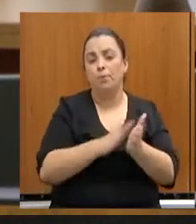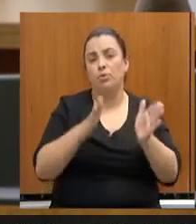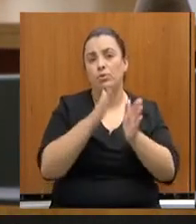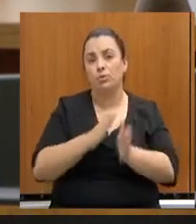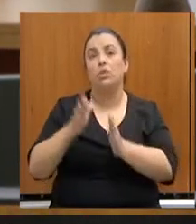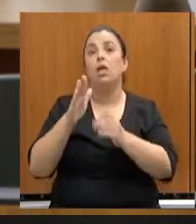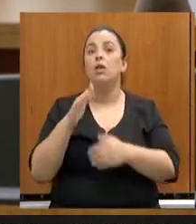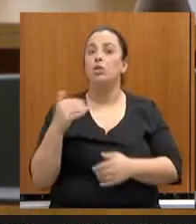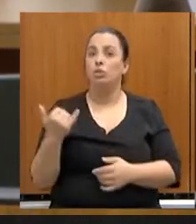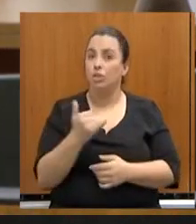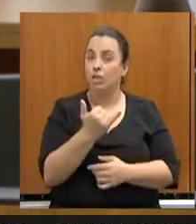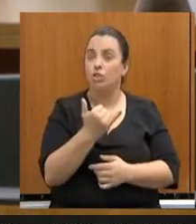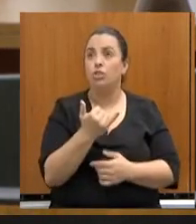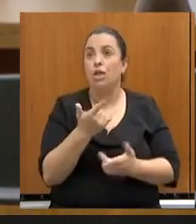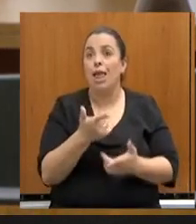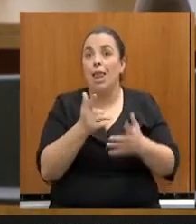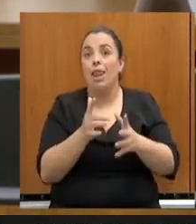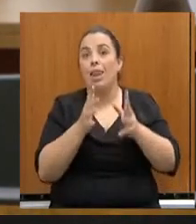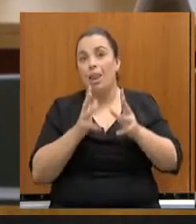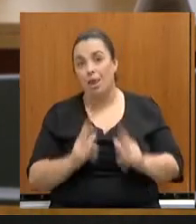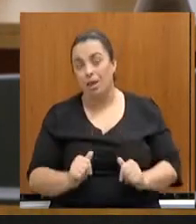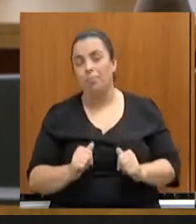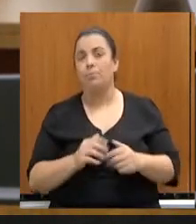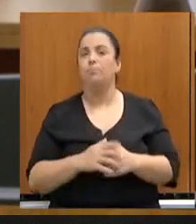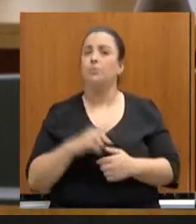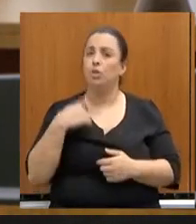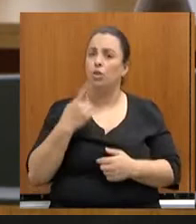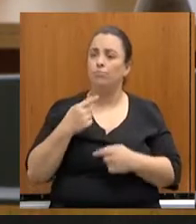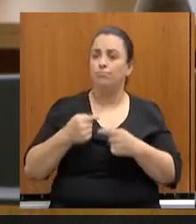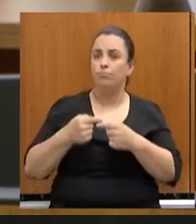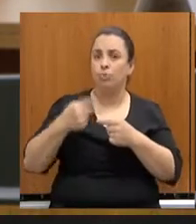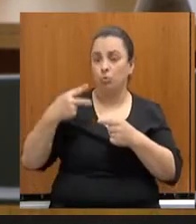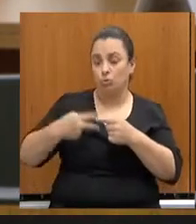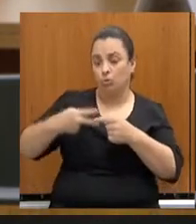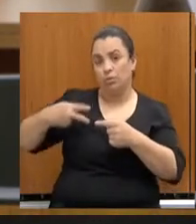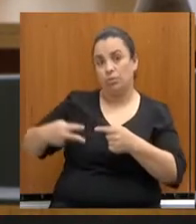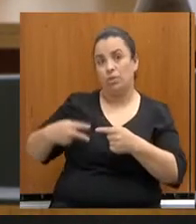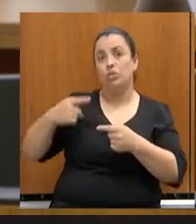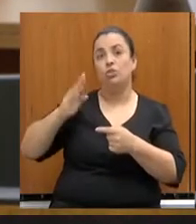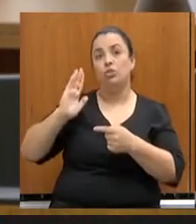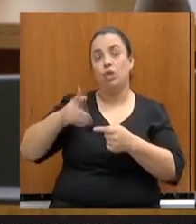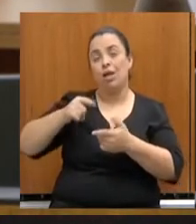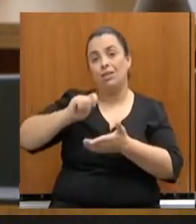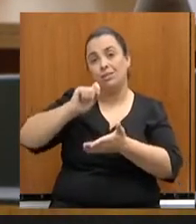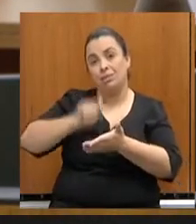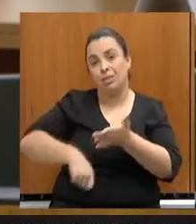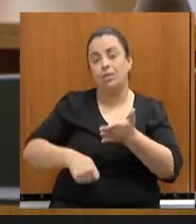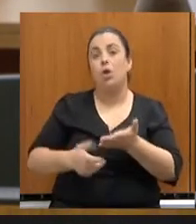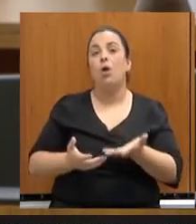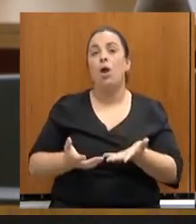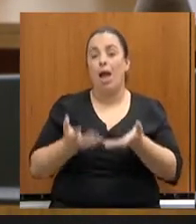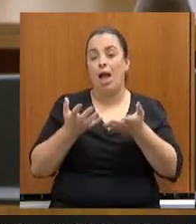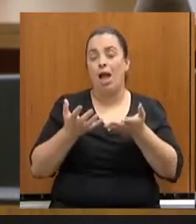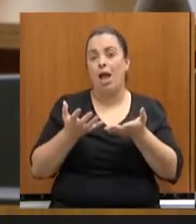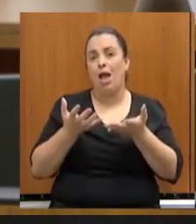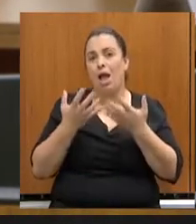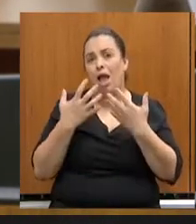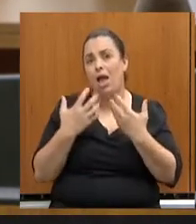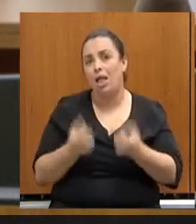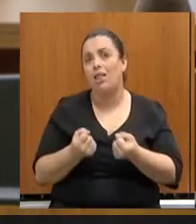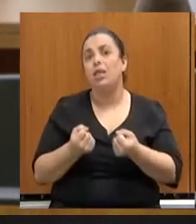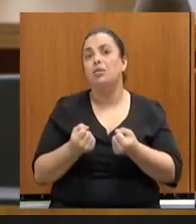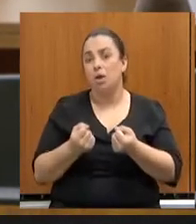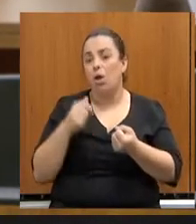então nós assinamos a duas semanas atrás a Adesão do Estado de Minas